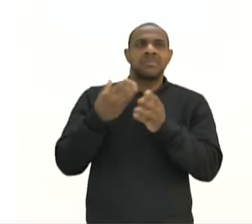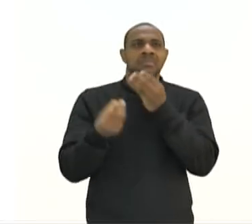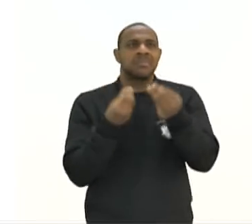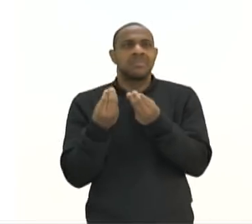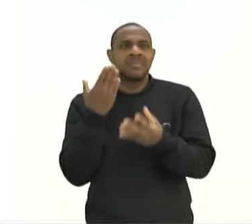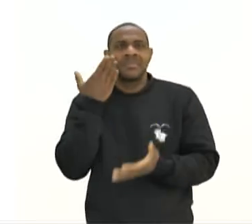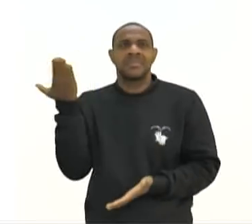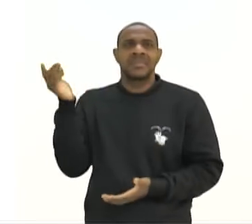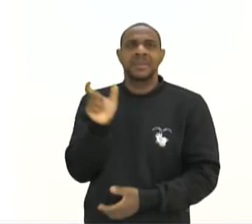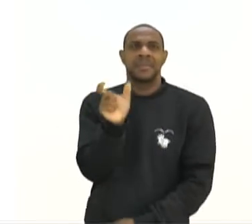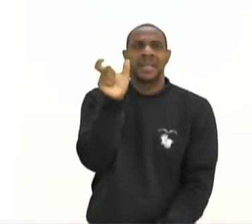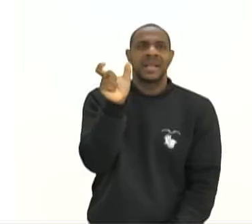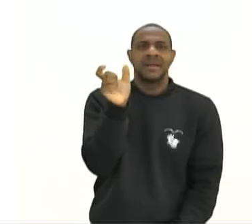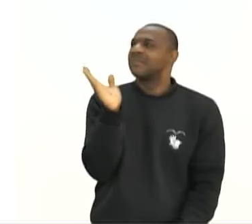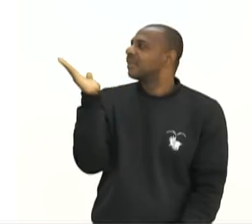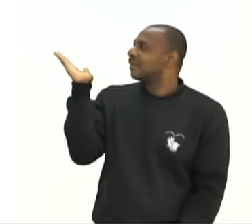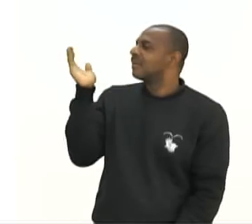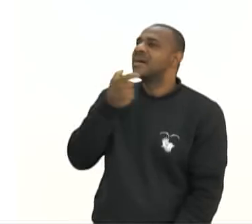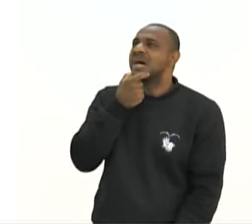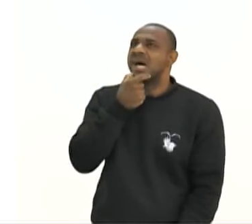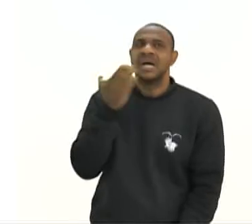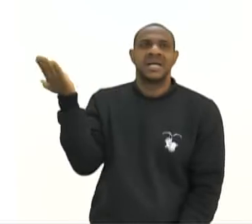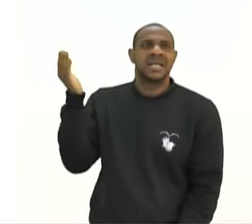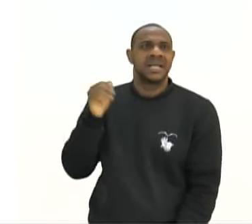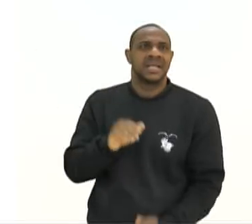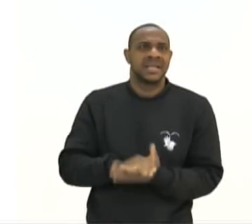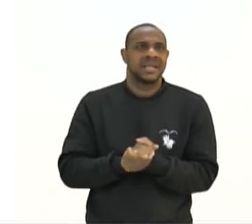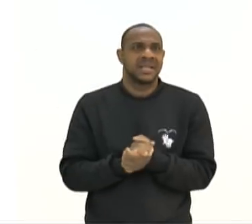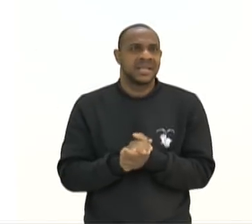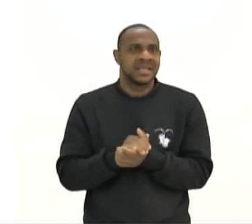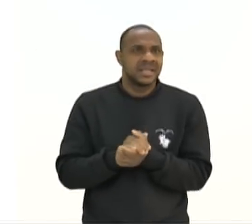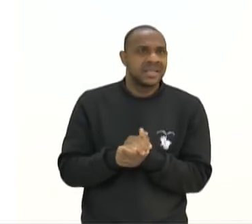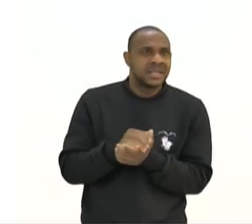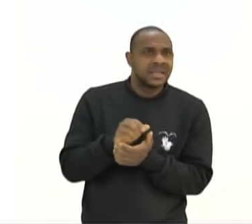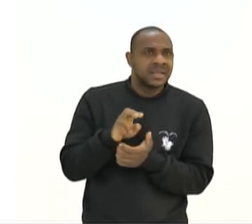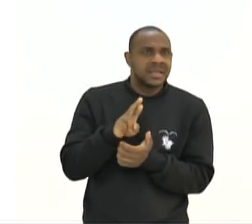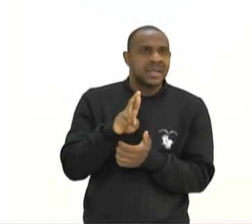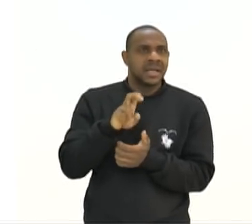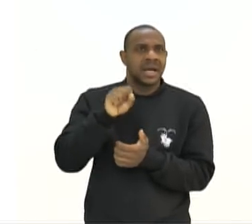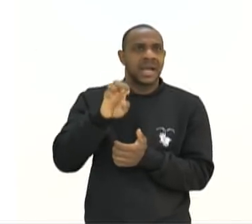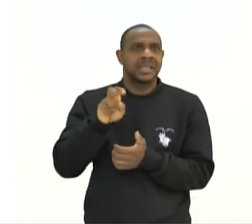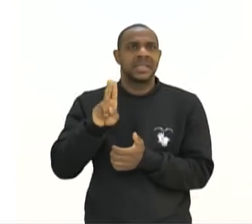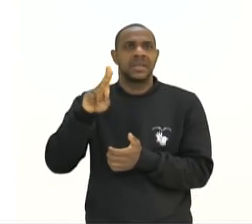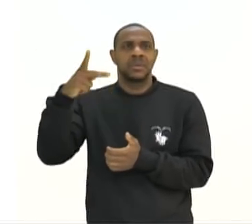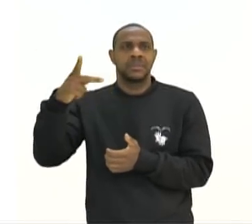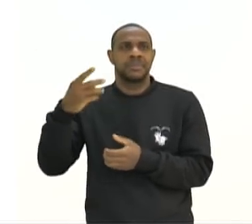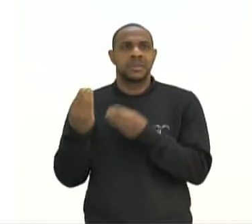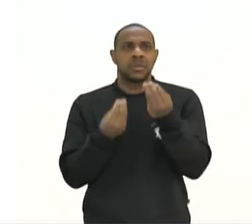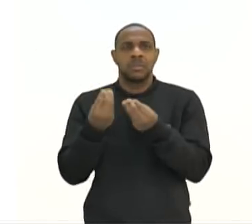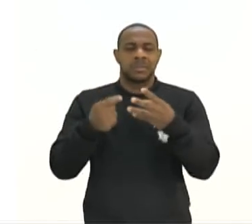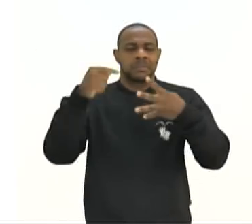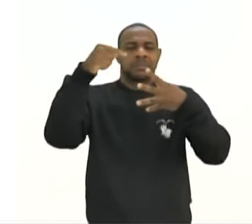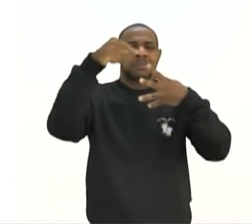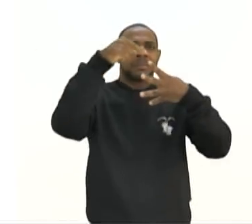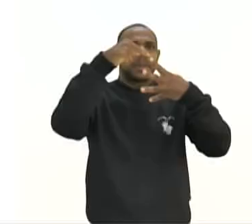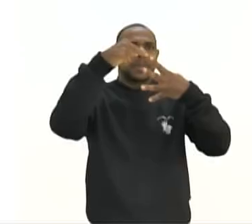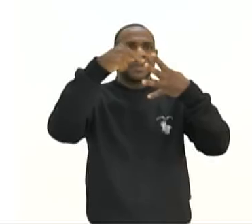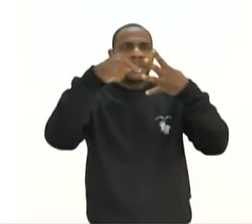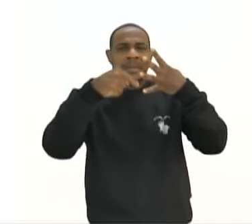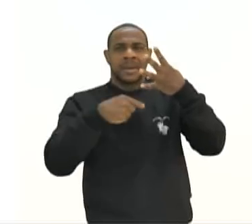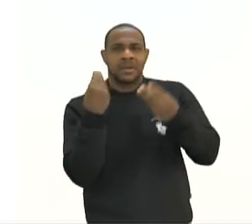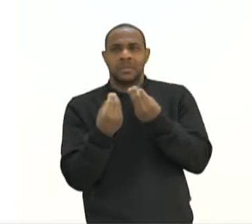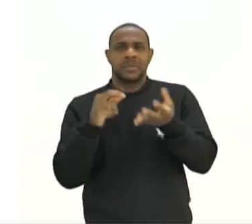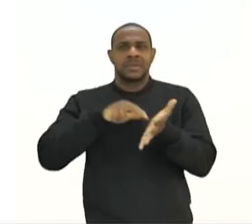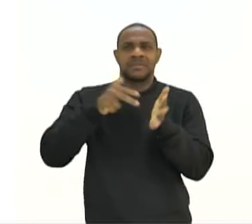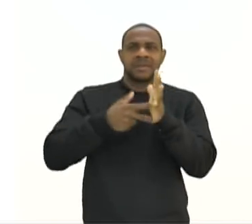vocês acham? Letter A, letter B, letter C ou letter D? Vamos